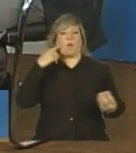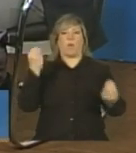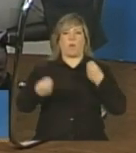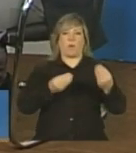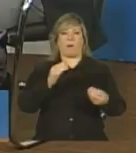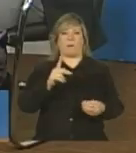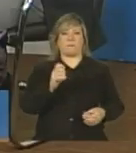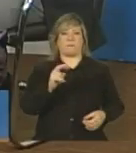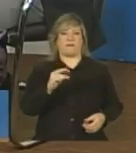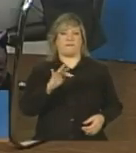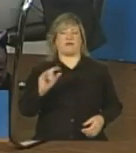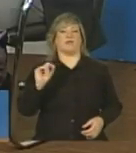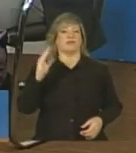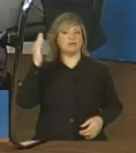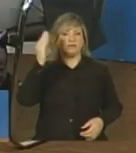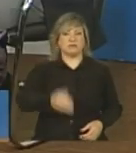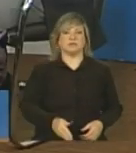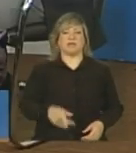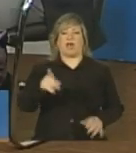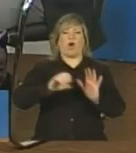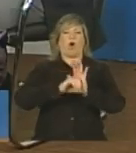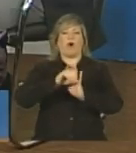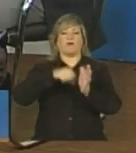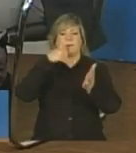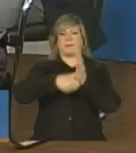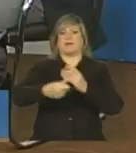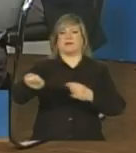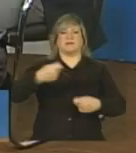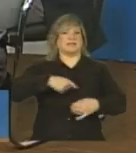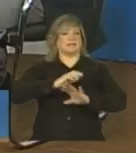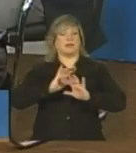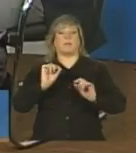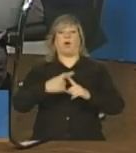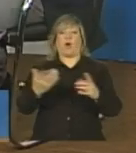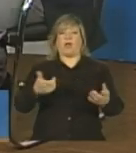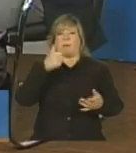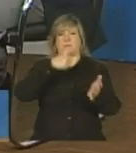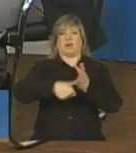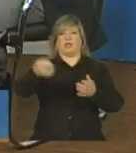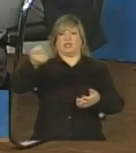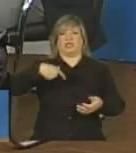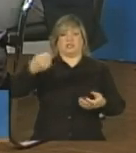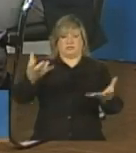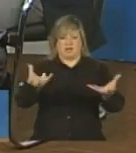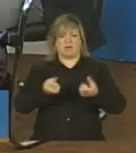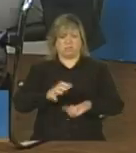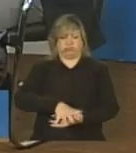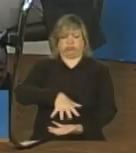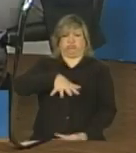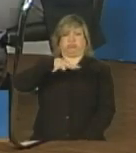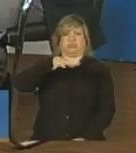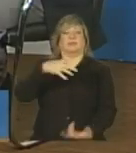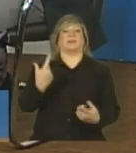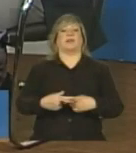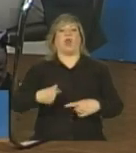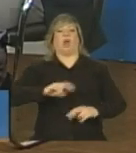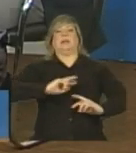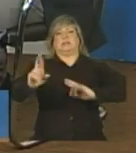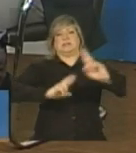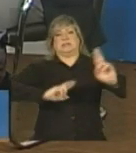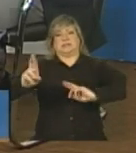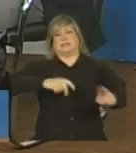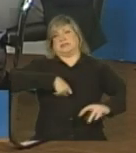específico, onde em vez deles encaminharem ofícios para a gente, hoje eles encaminham centenas de ofícios durante um ano e a gente responde